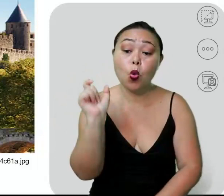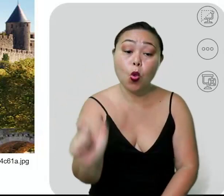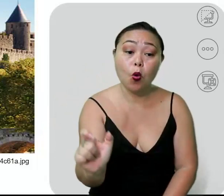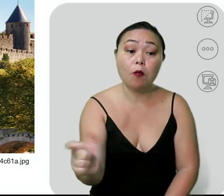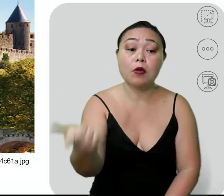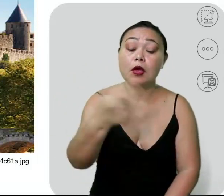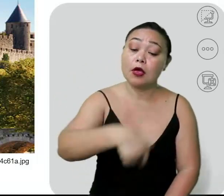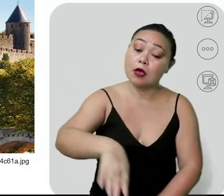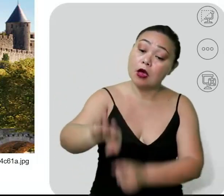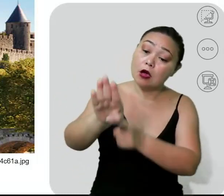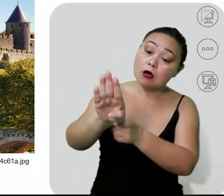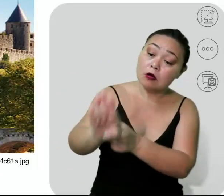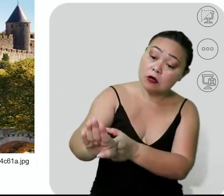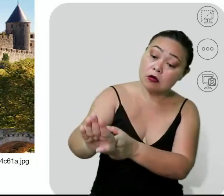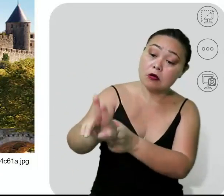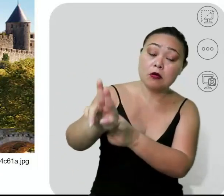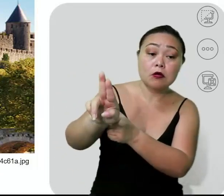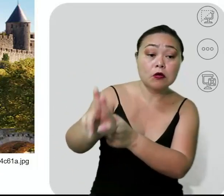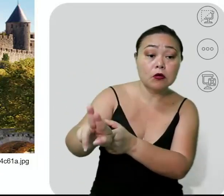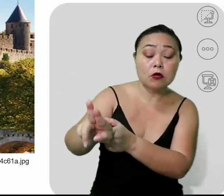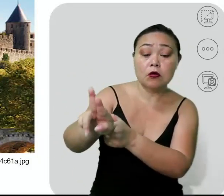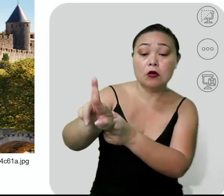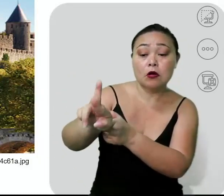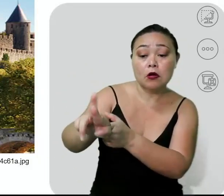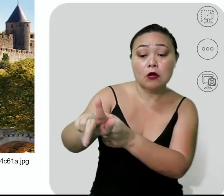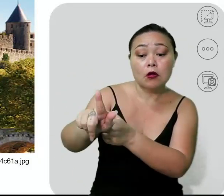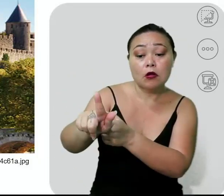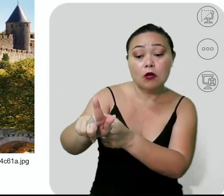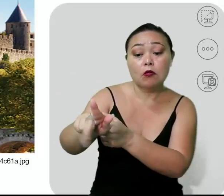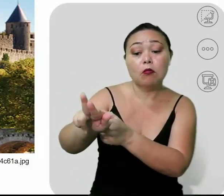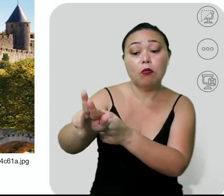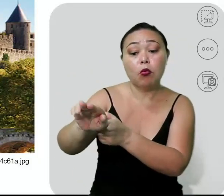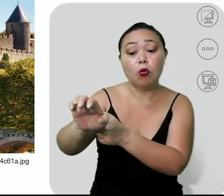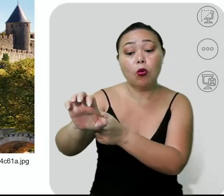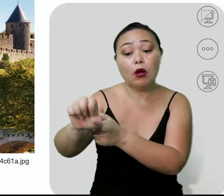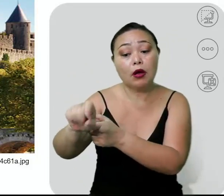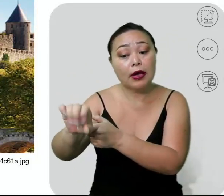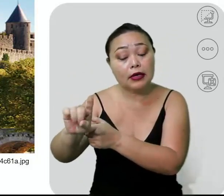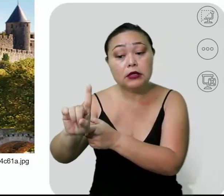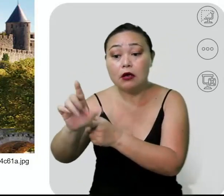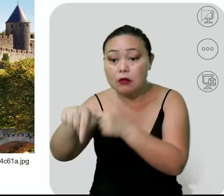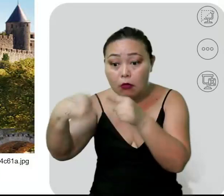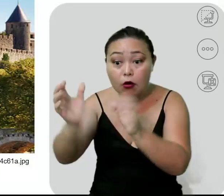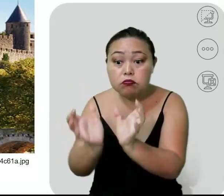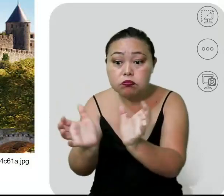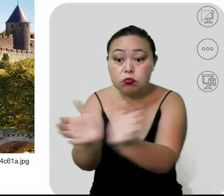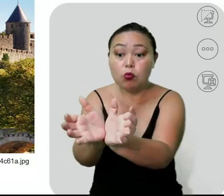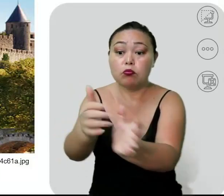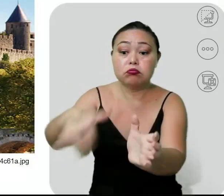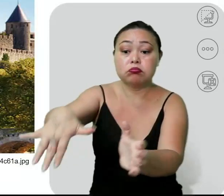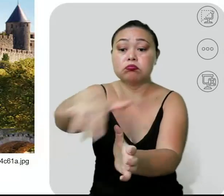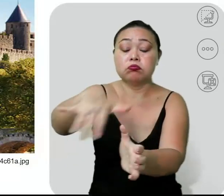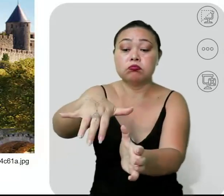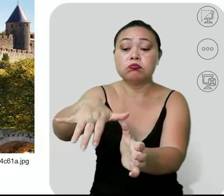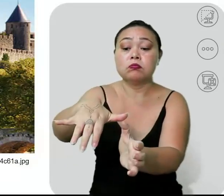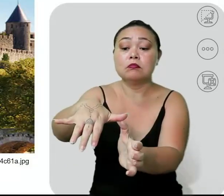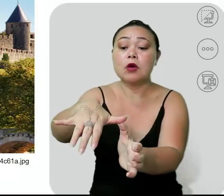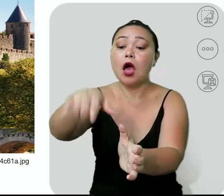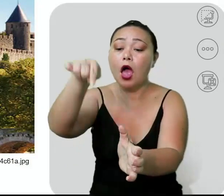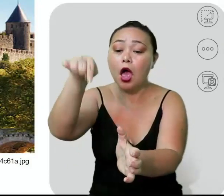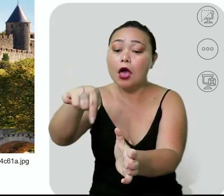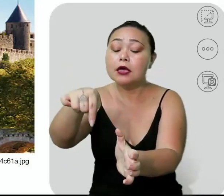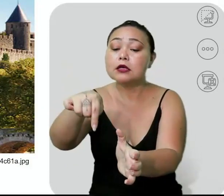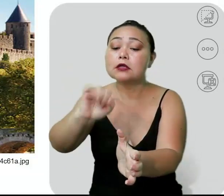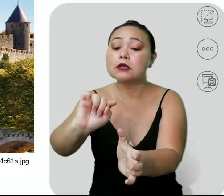burgueses. Esses burgueses irão formar uma classe. Com o passar do tempo, esses burgueses